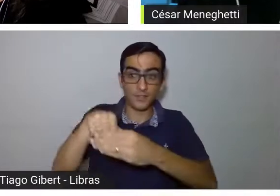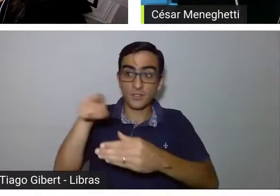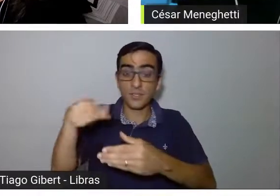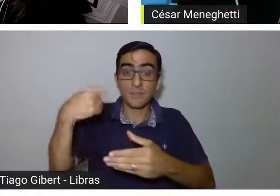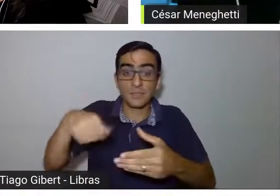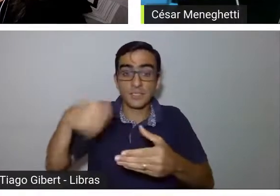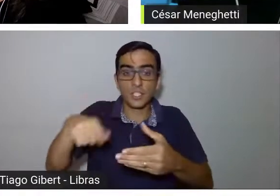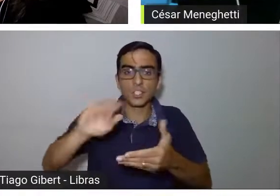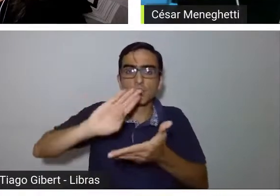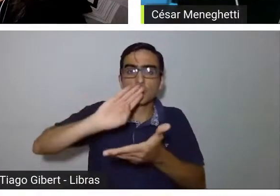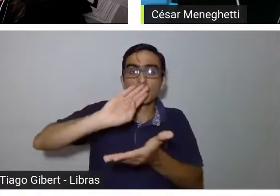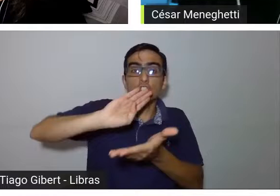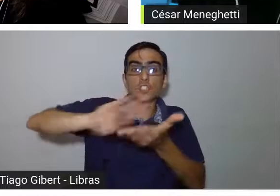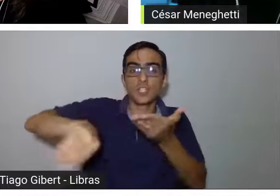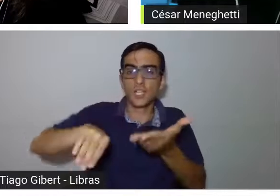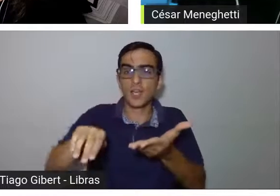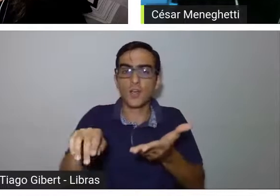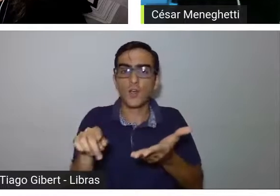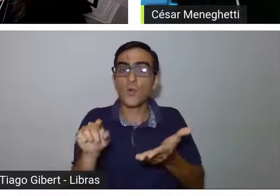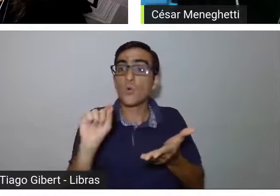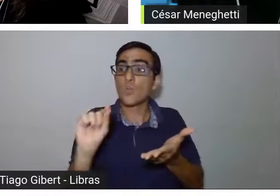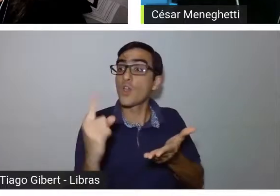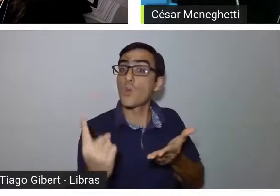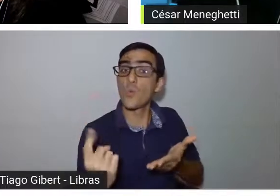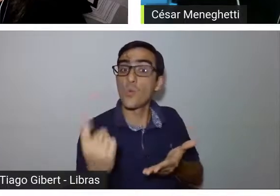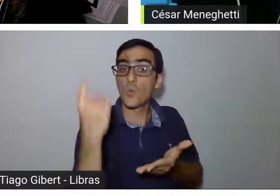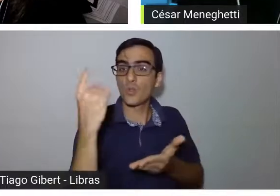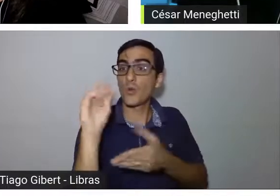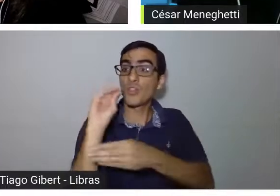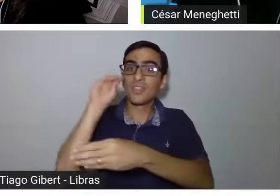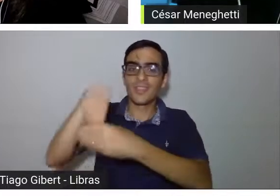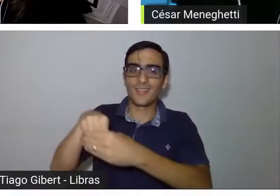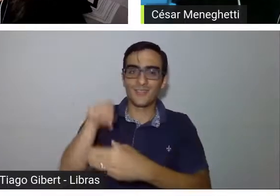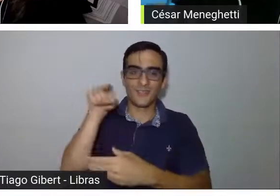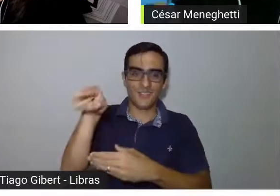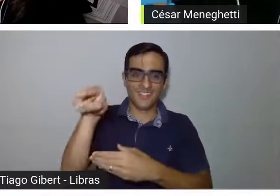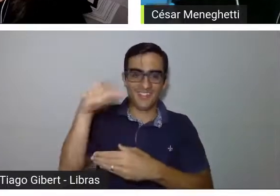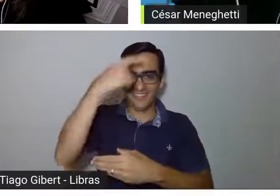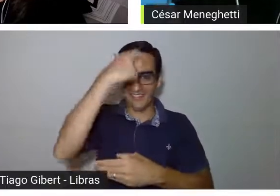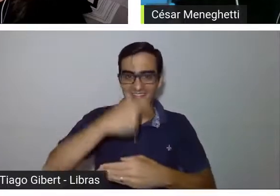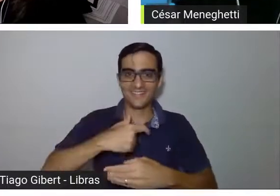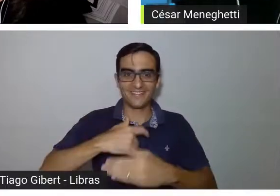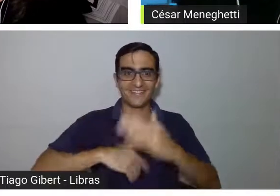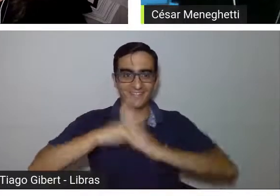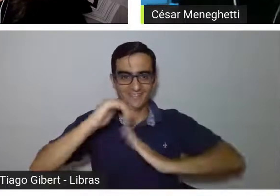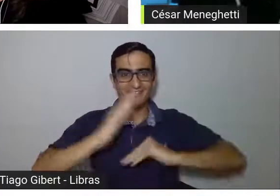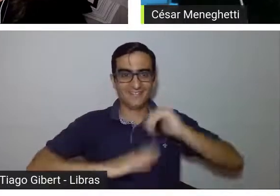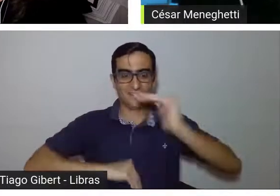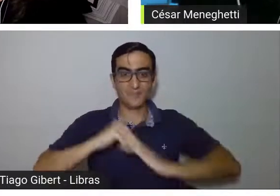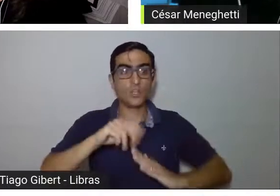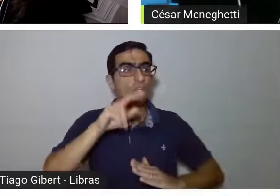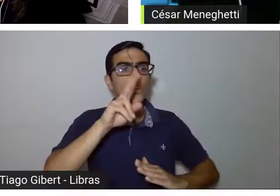tirar aquilo de único que você tem dentro de você mesmo. E não copiar ninguém. Você tem